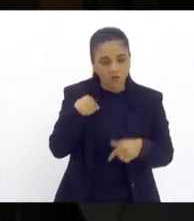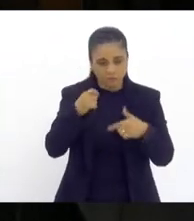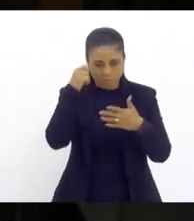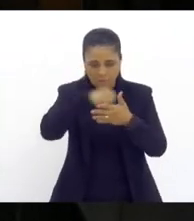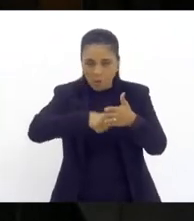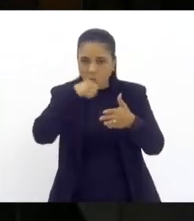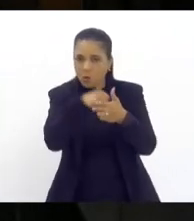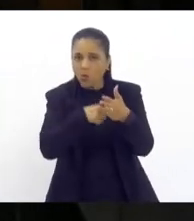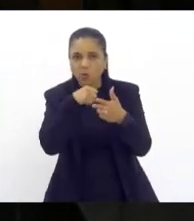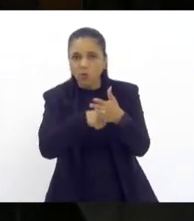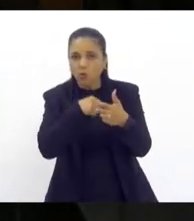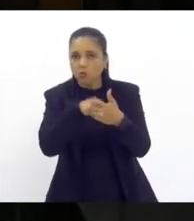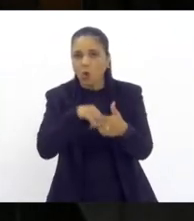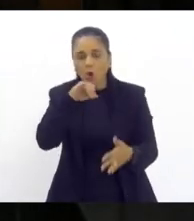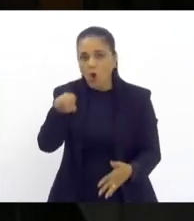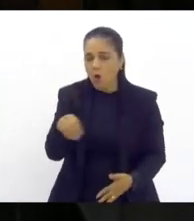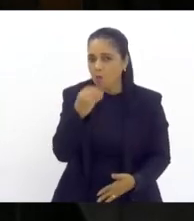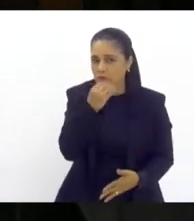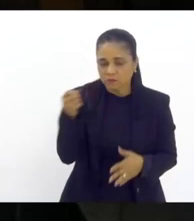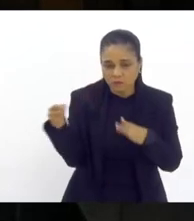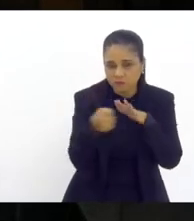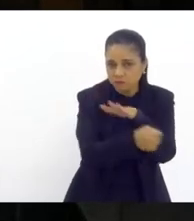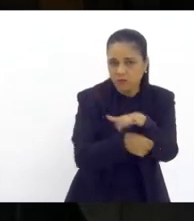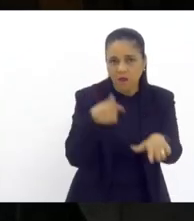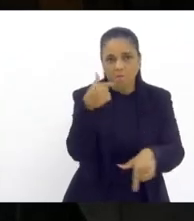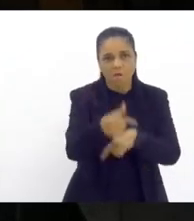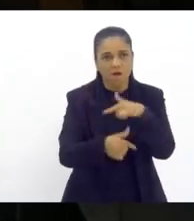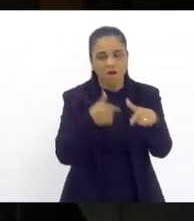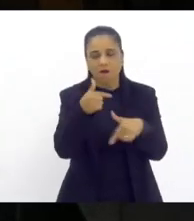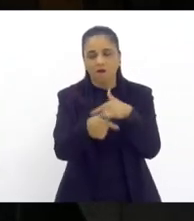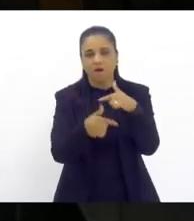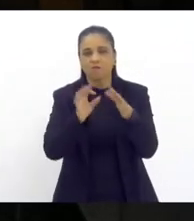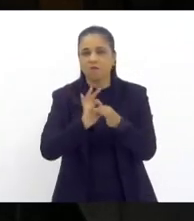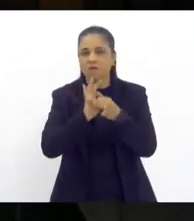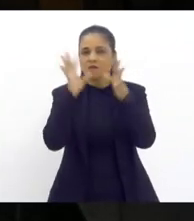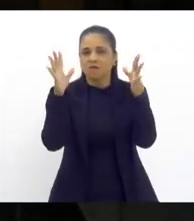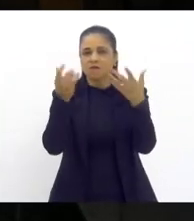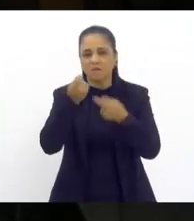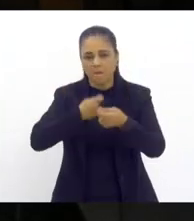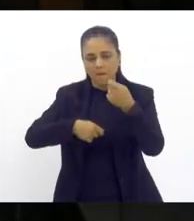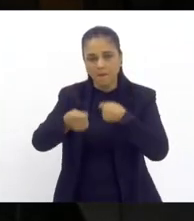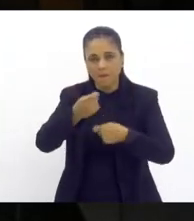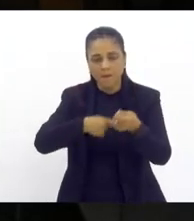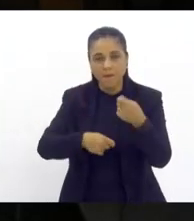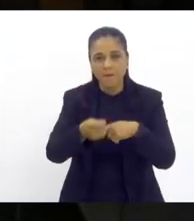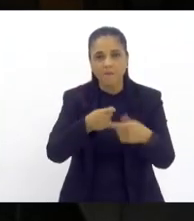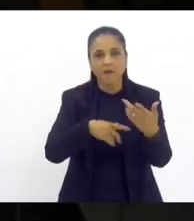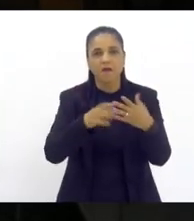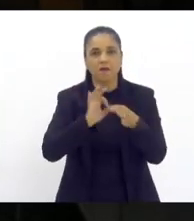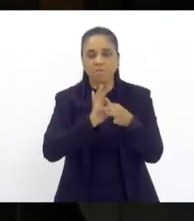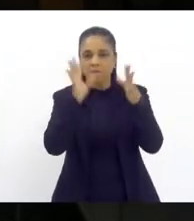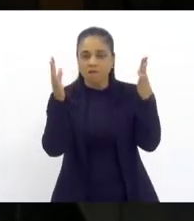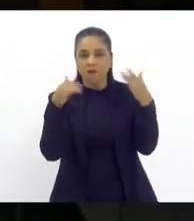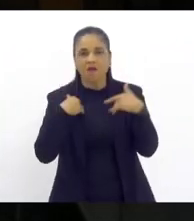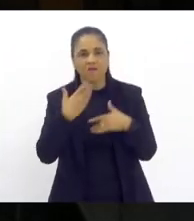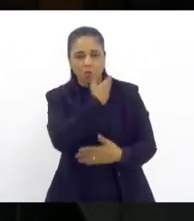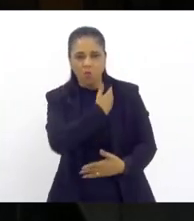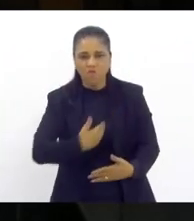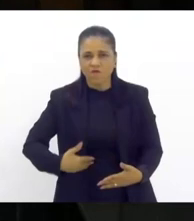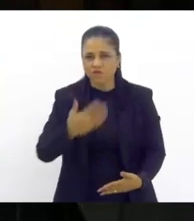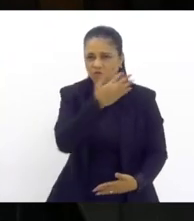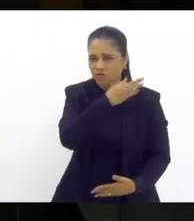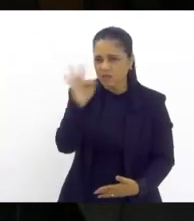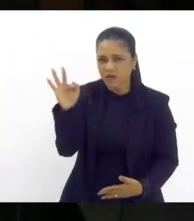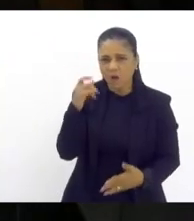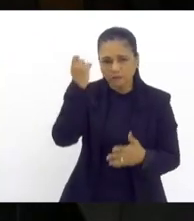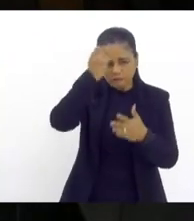para dar oportunidade de emprego, para luta tanto pelo livre comércio, a gente é liberal, e aí a gente vem, governo federal